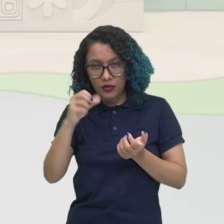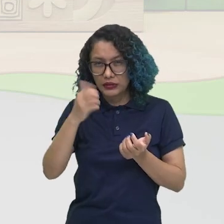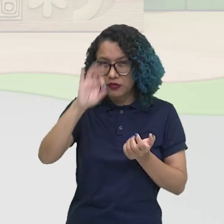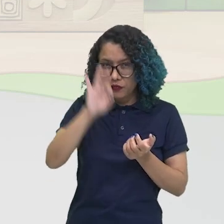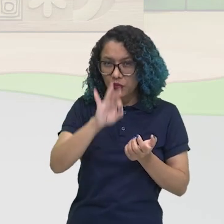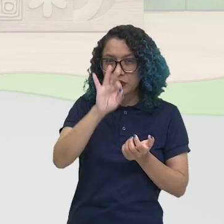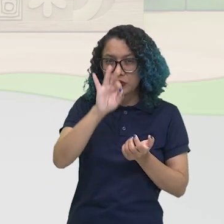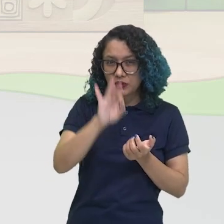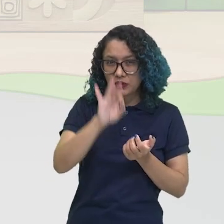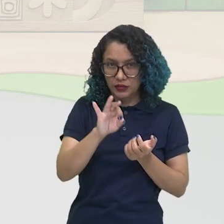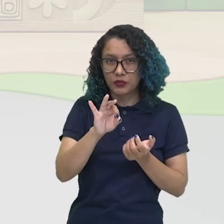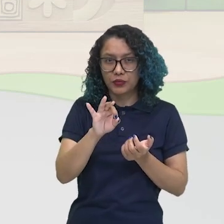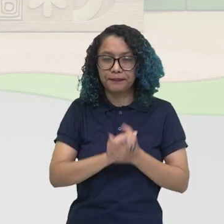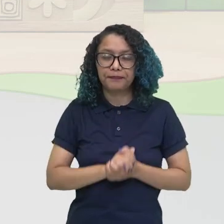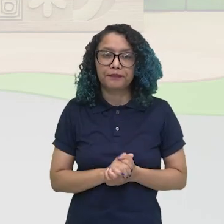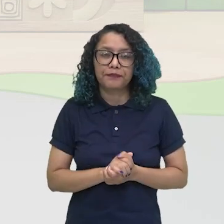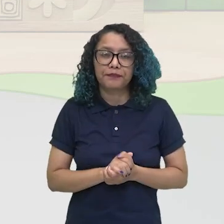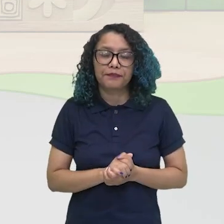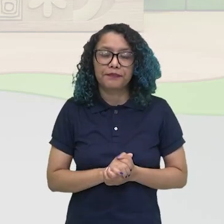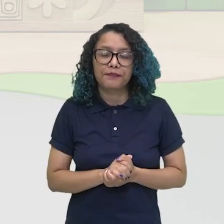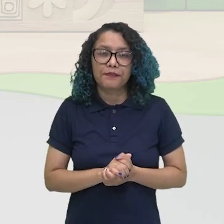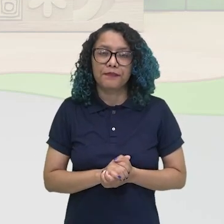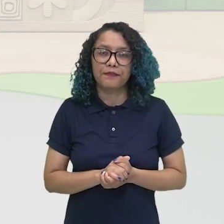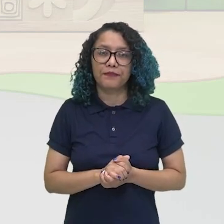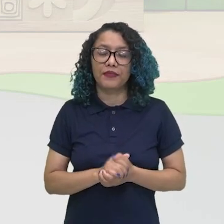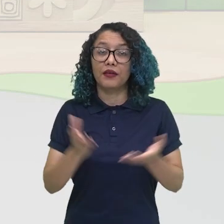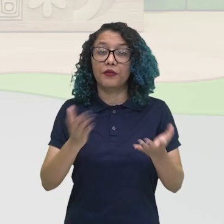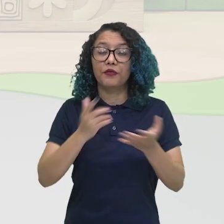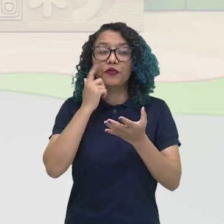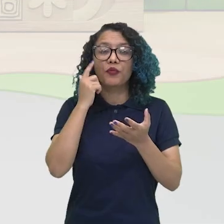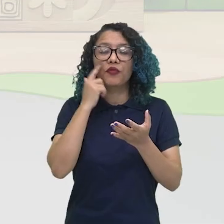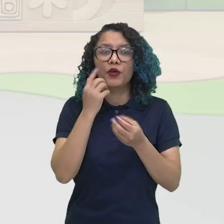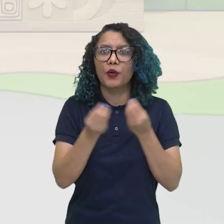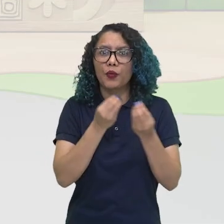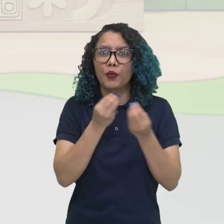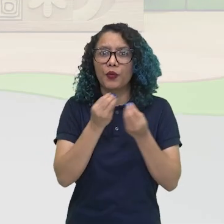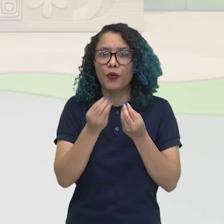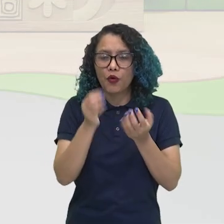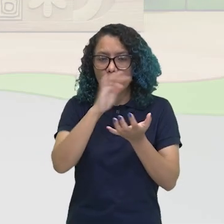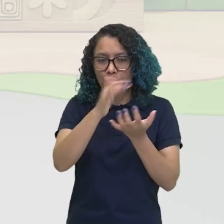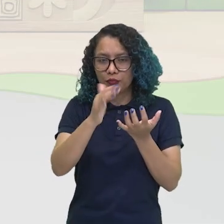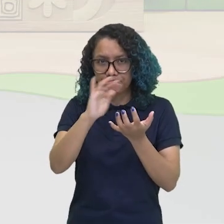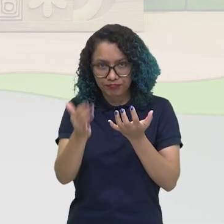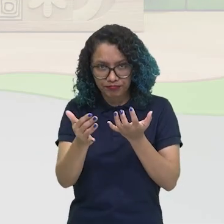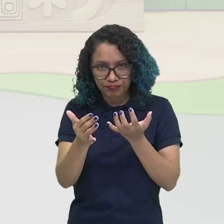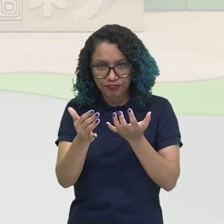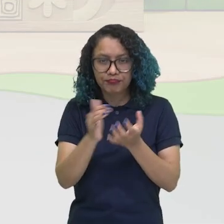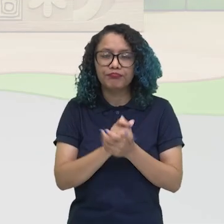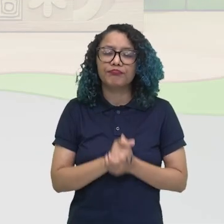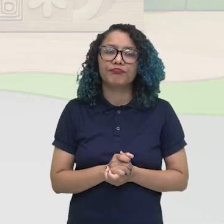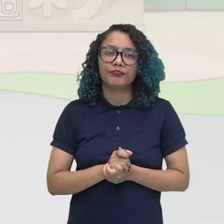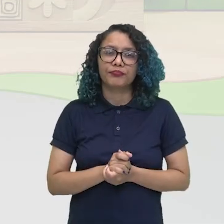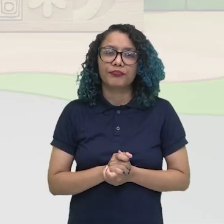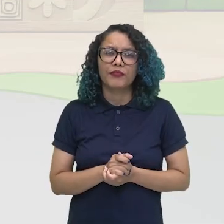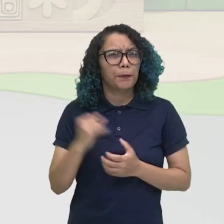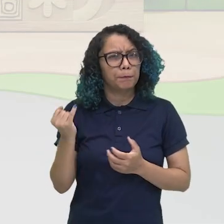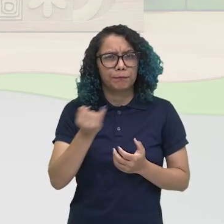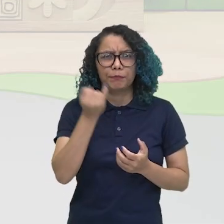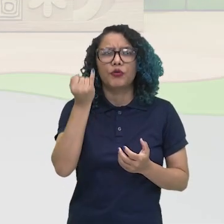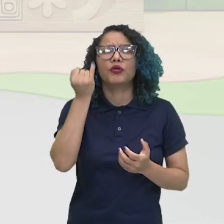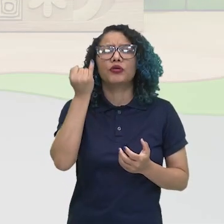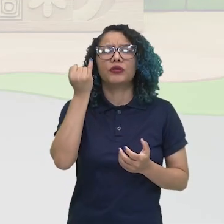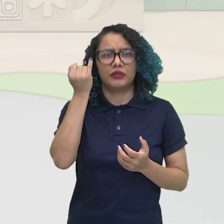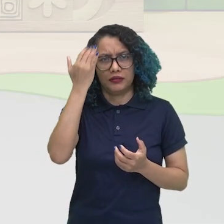19%, certo? Mas vamos observar melhor essas camadas, porque esse entendimento é primordial